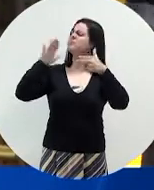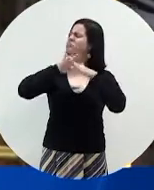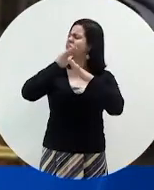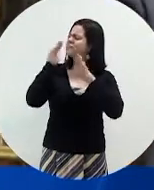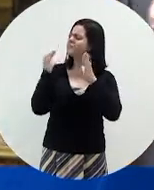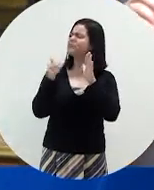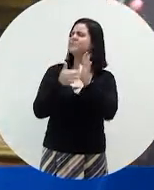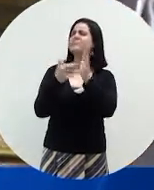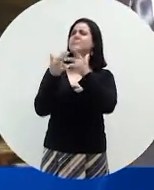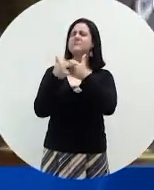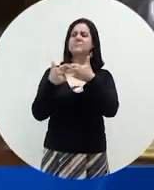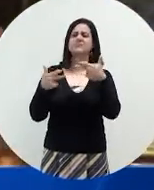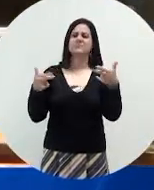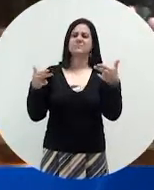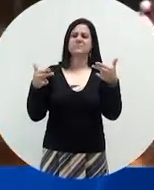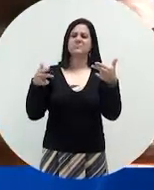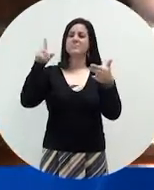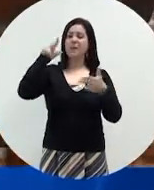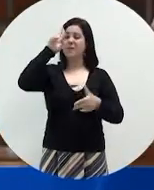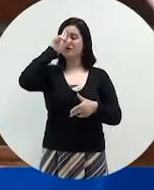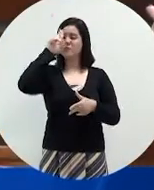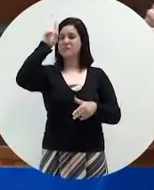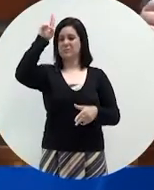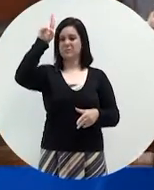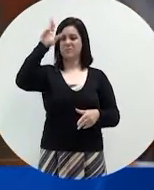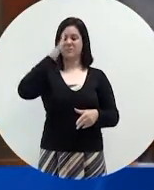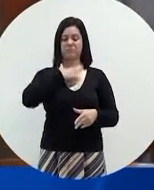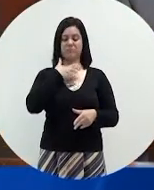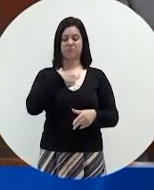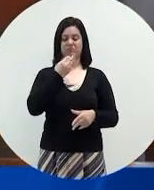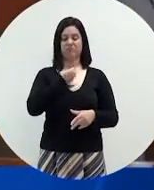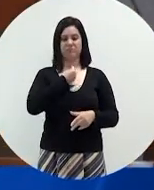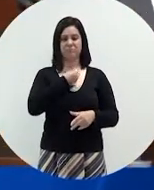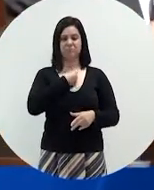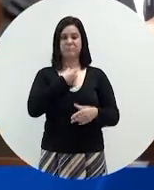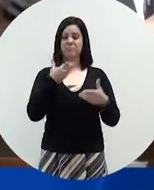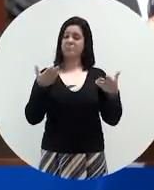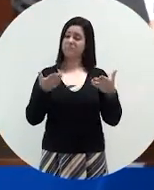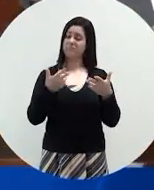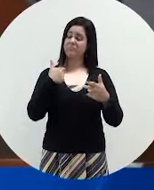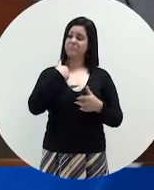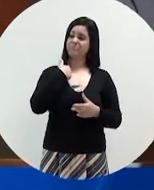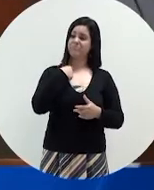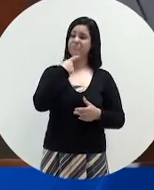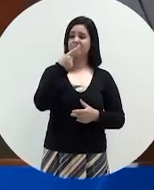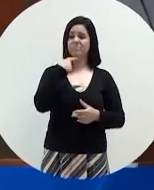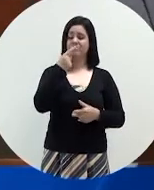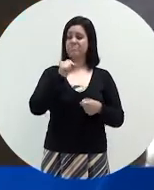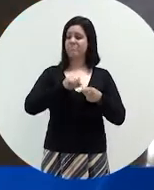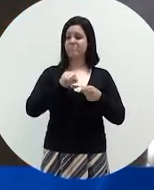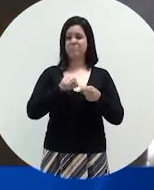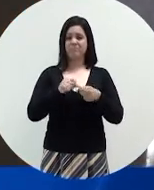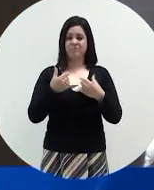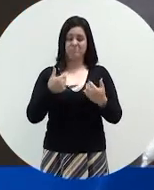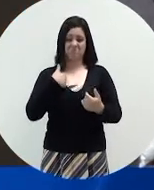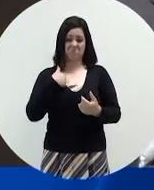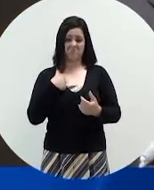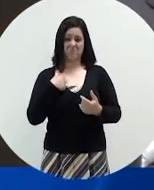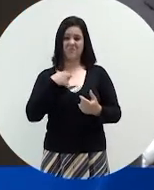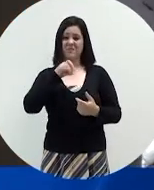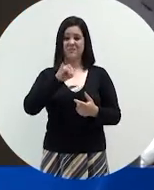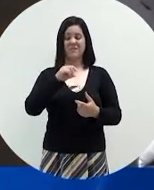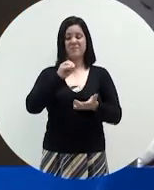tremendo de um tolo se eu não olhar para cima e não entender que esse Deus que criou todas